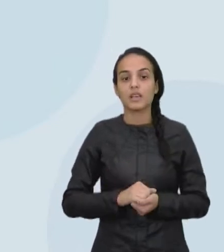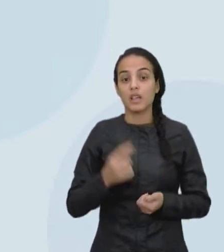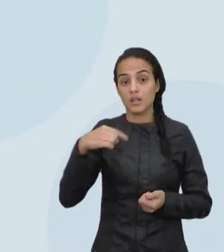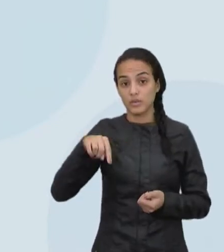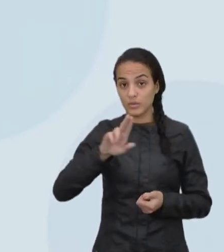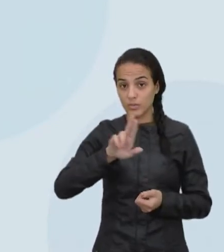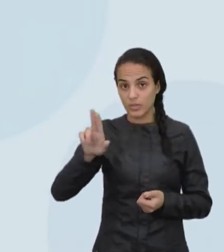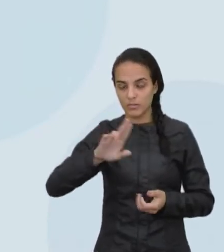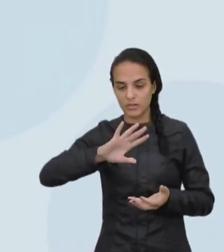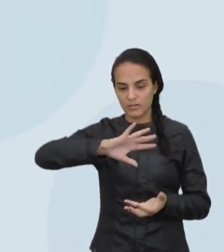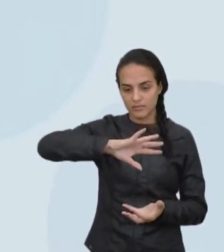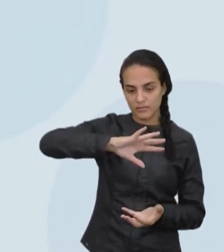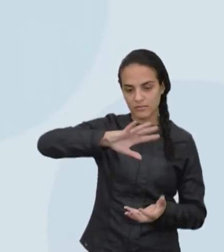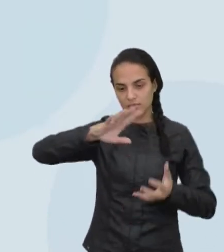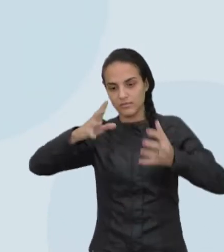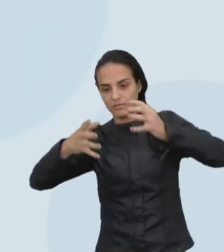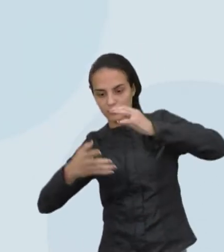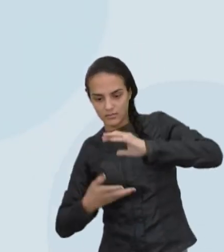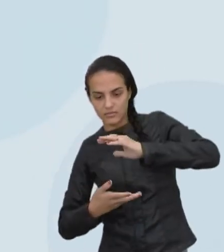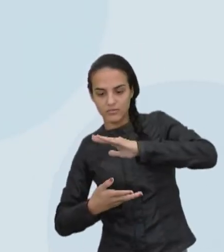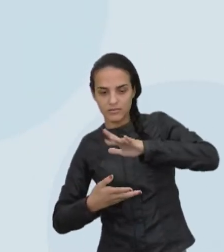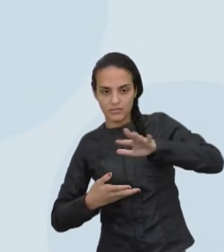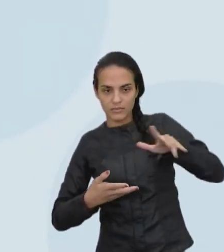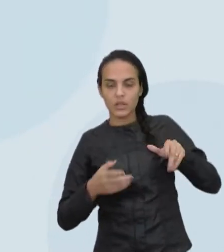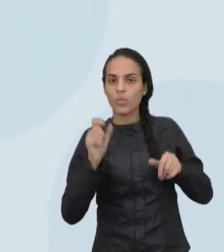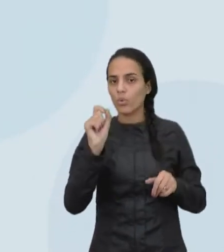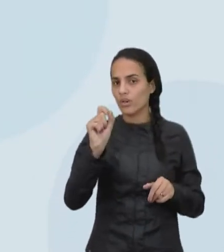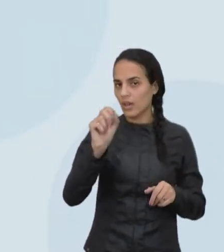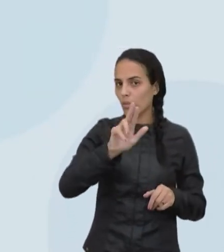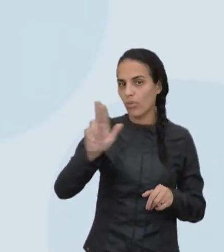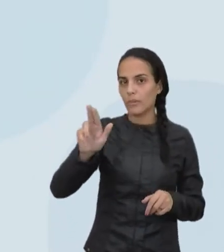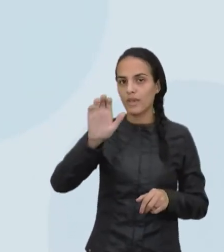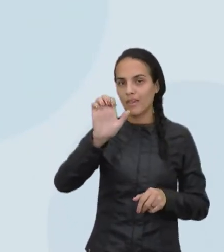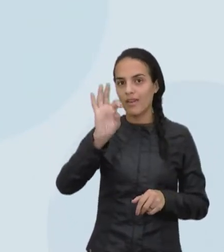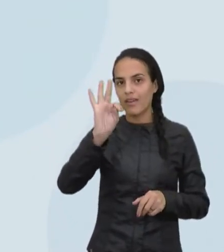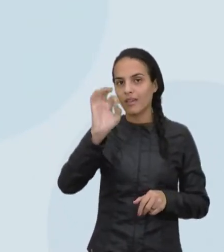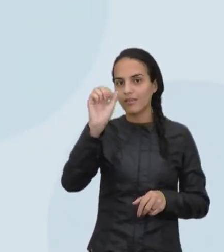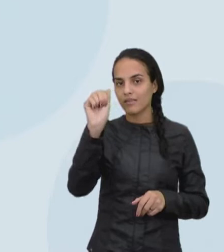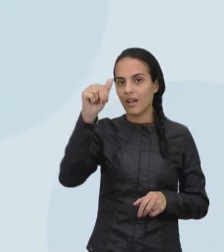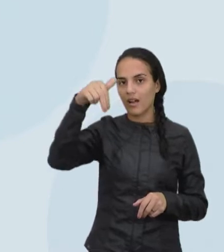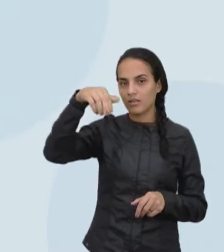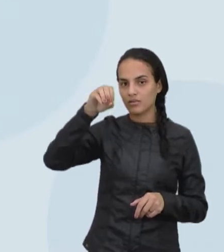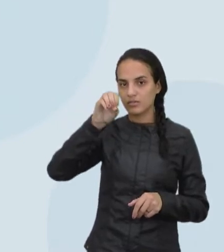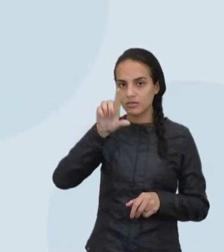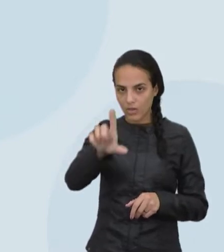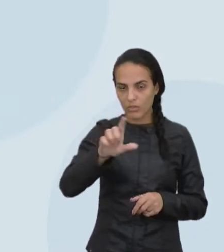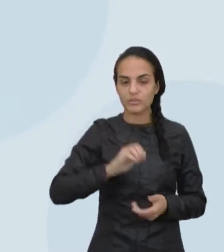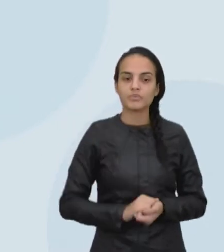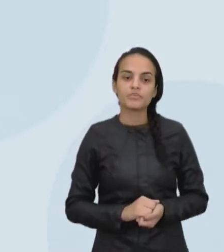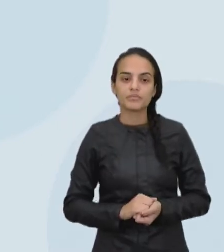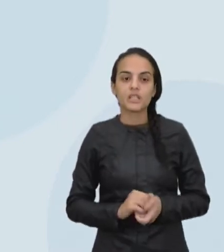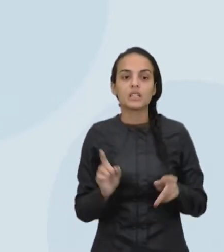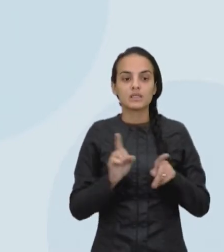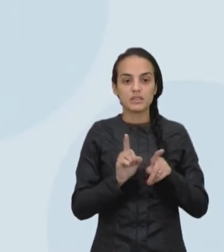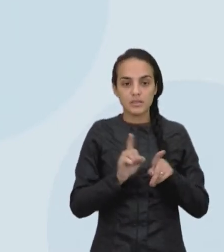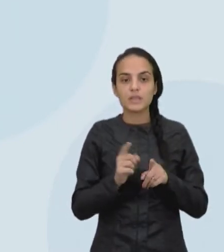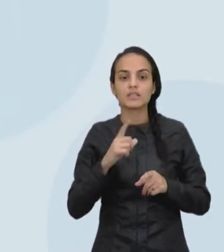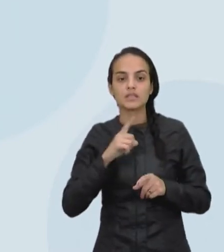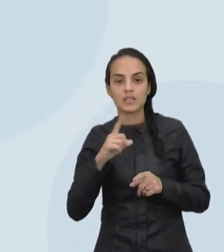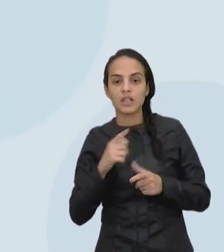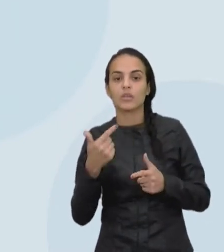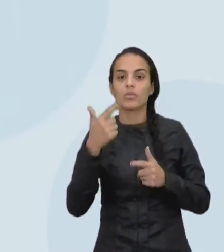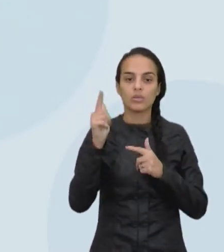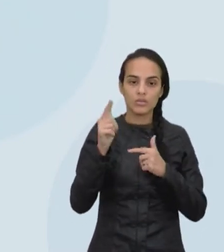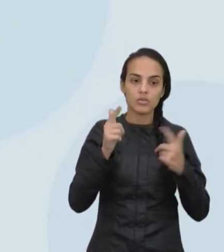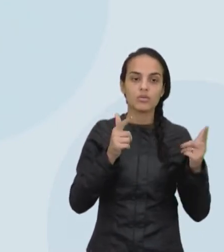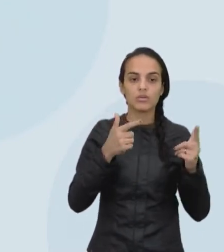biomassa o etanol, que a gente sabe que aqui no Brasil principalmente vem da cana-de-açúcar, mas também tem do milho, acho